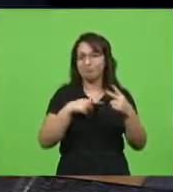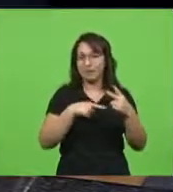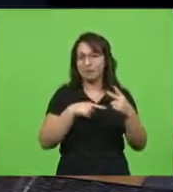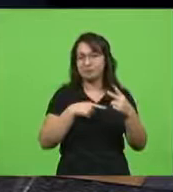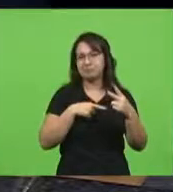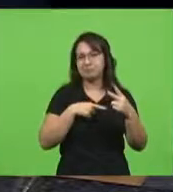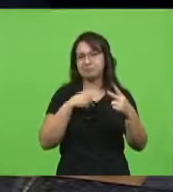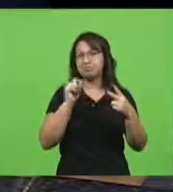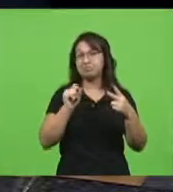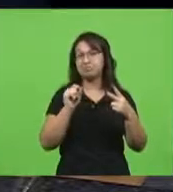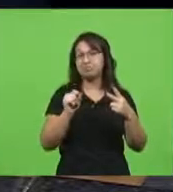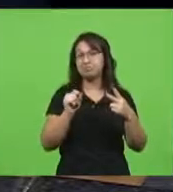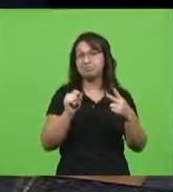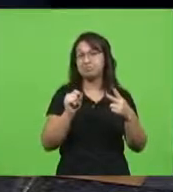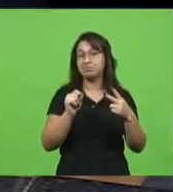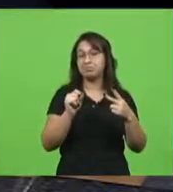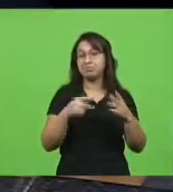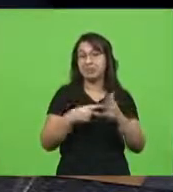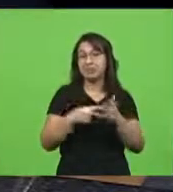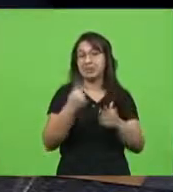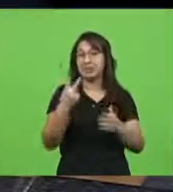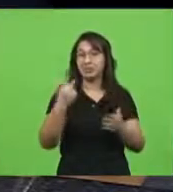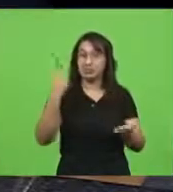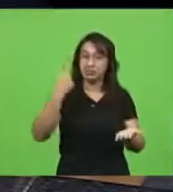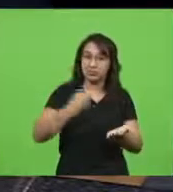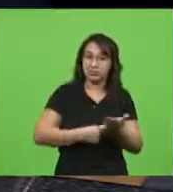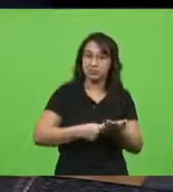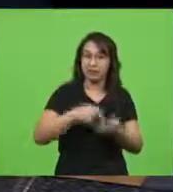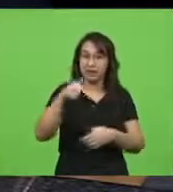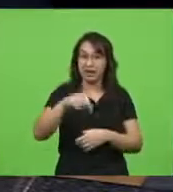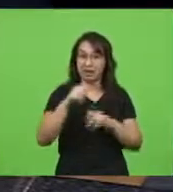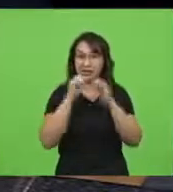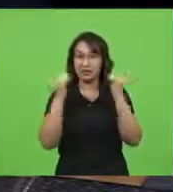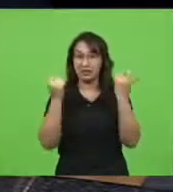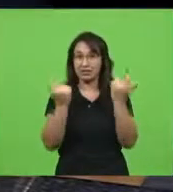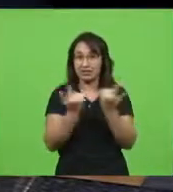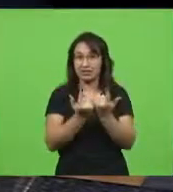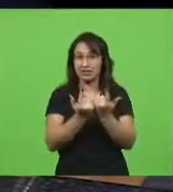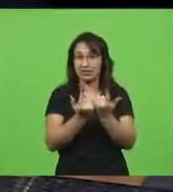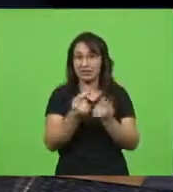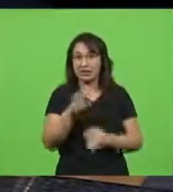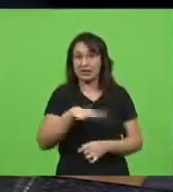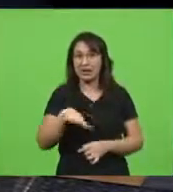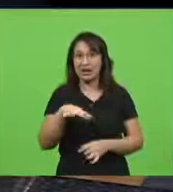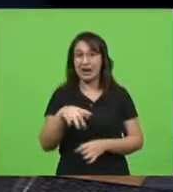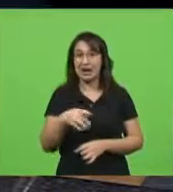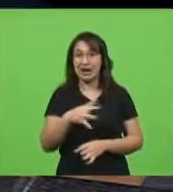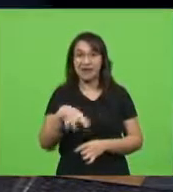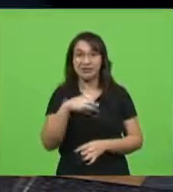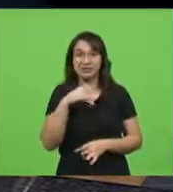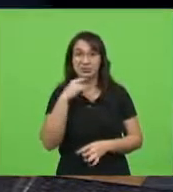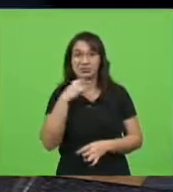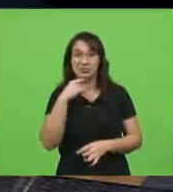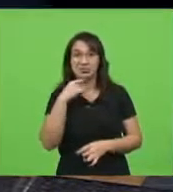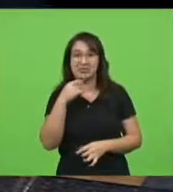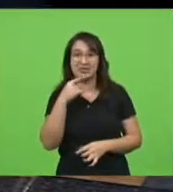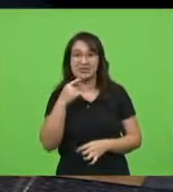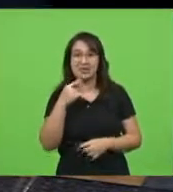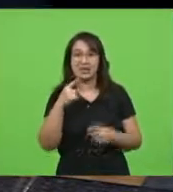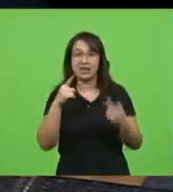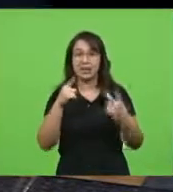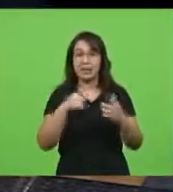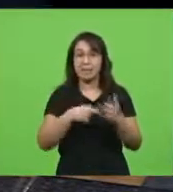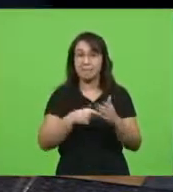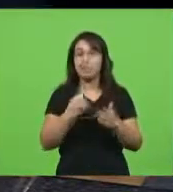É a segunda convocação que a gente faz em plenário que nós estamos prejudicados. A primeira foi com relação ao